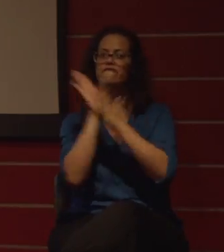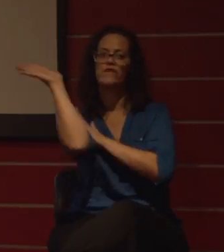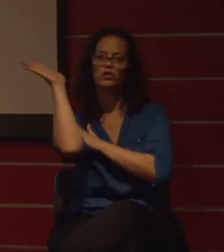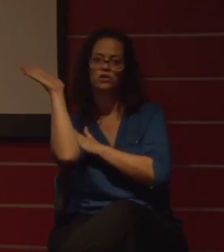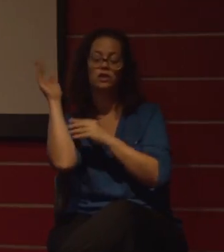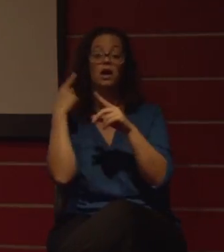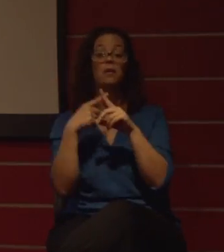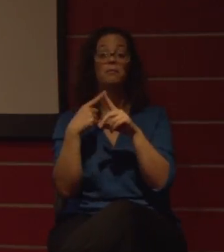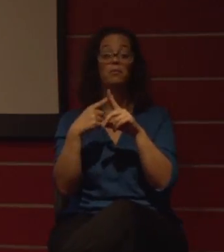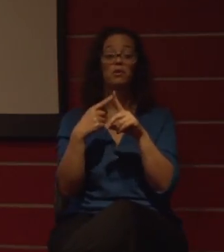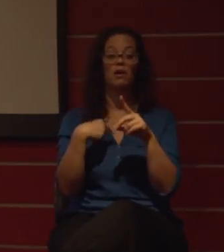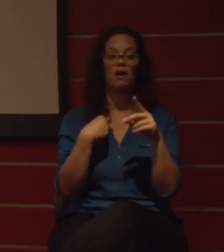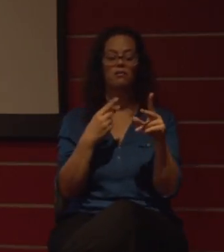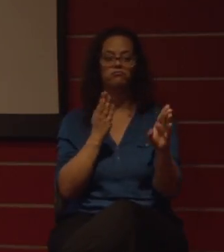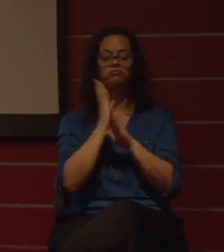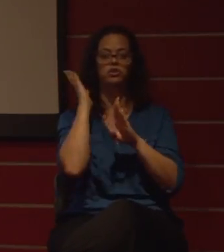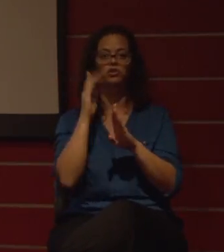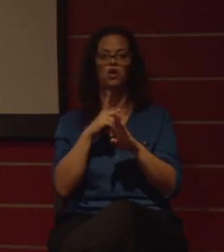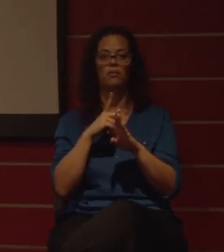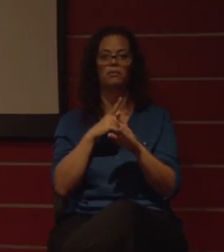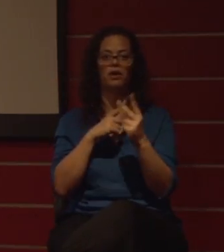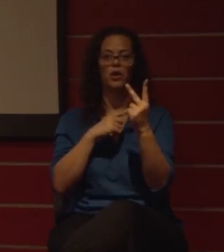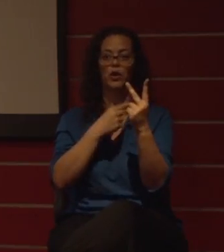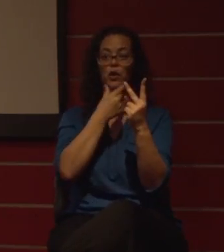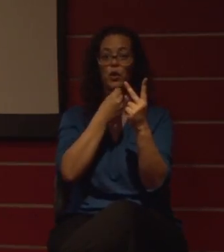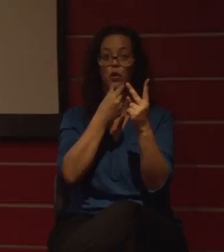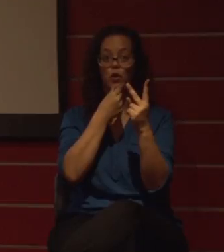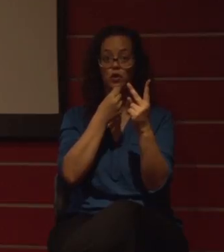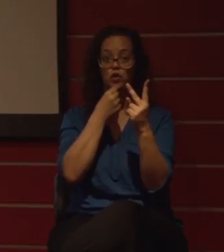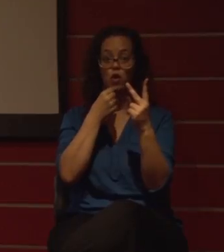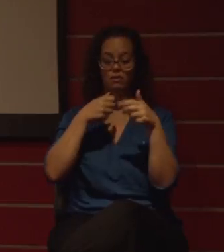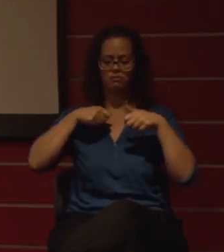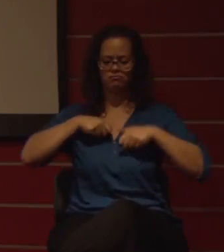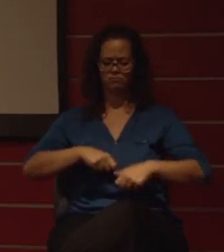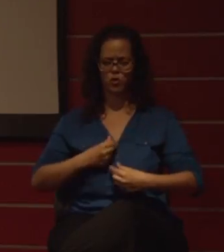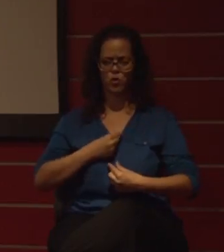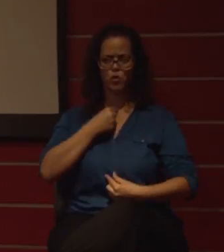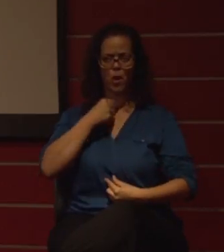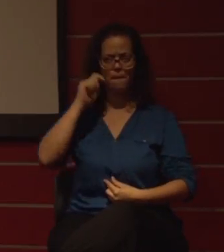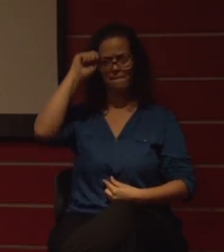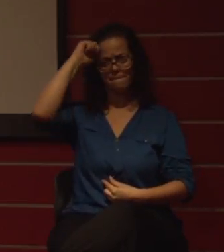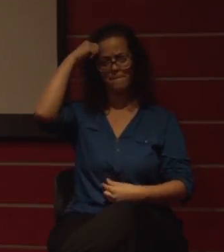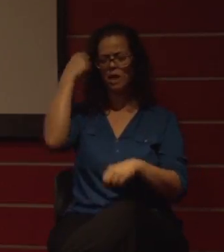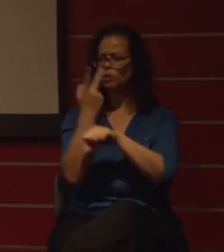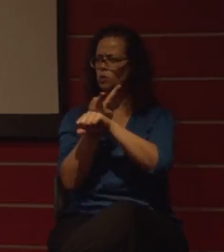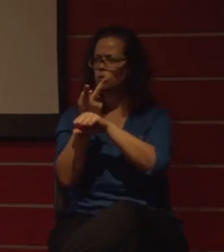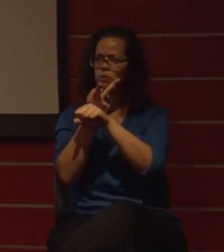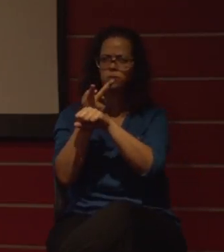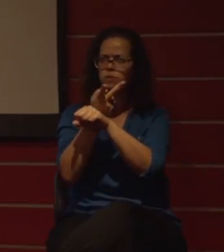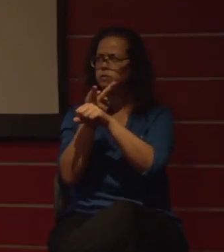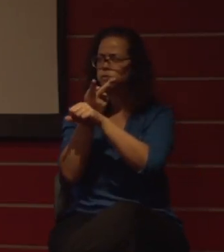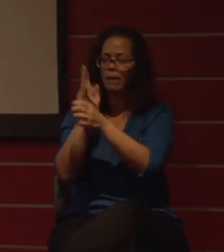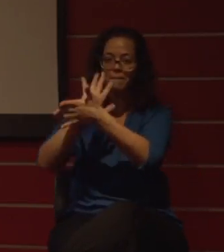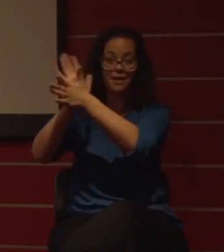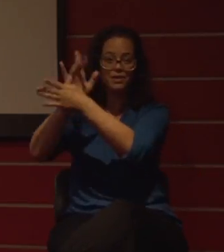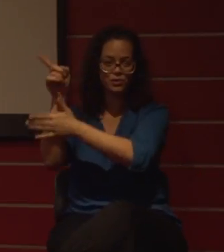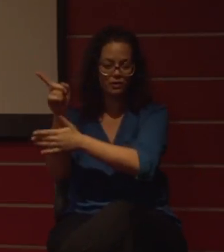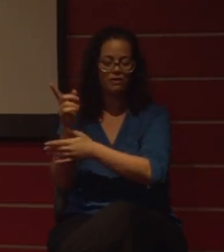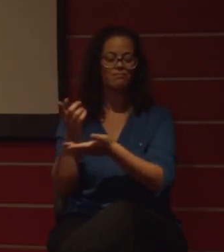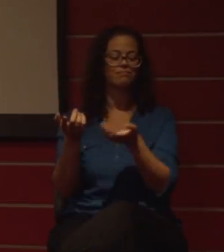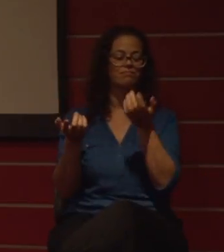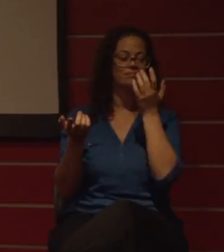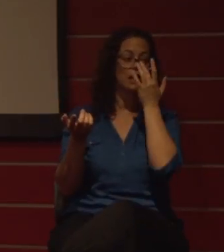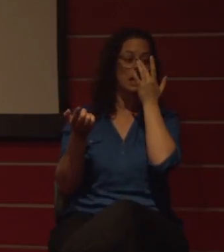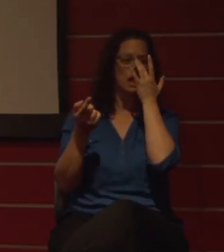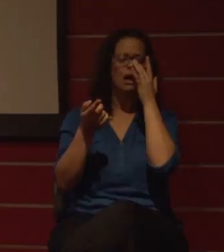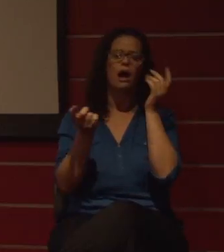sabendo que tem dois homens Men in Black né dois homens de preto seguindo né o seguindo e E aí você